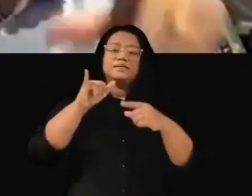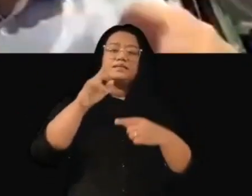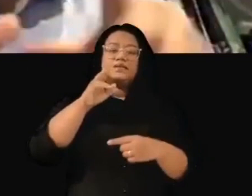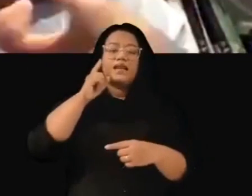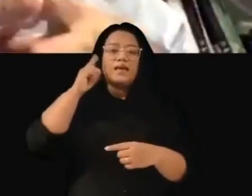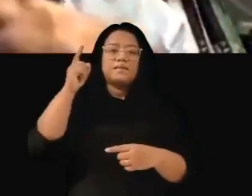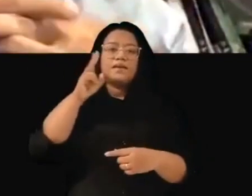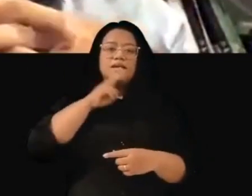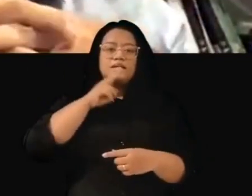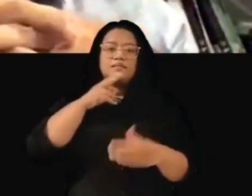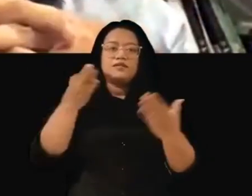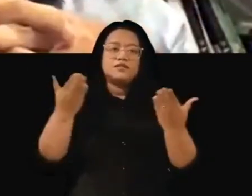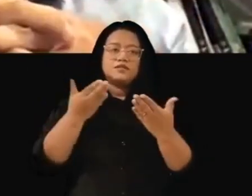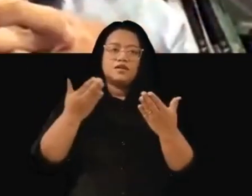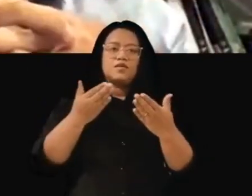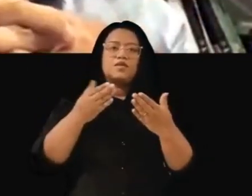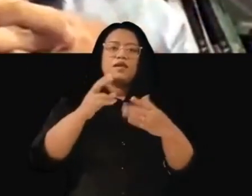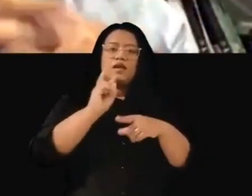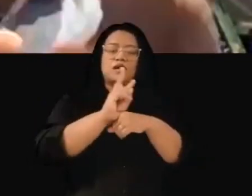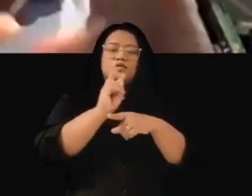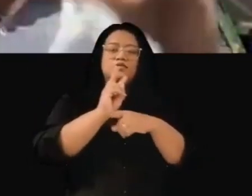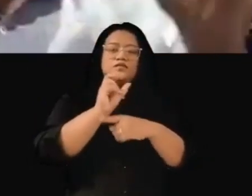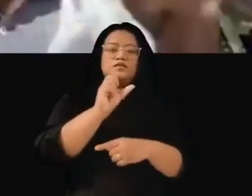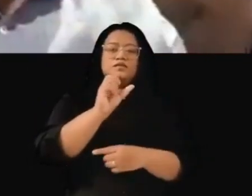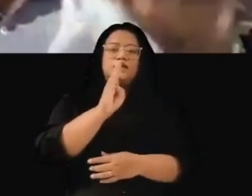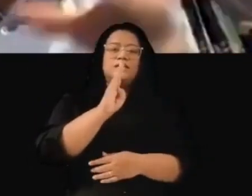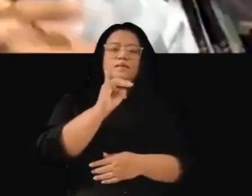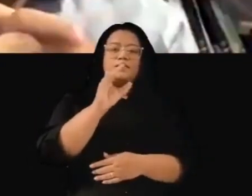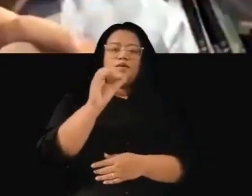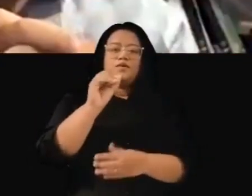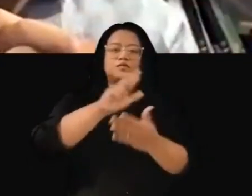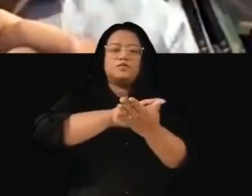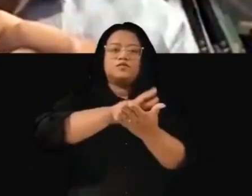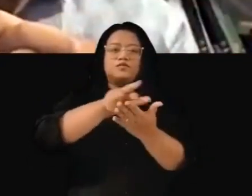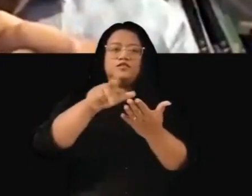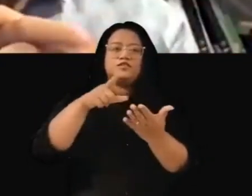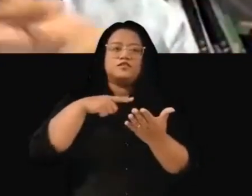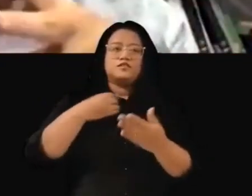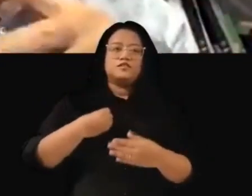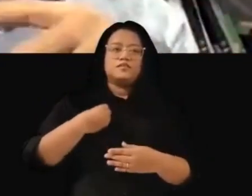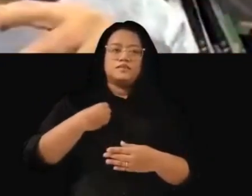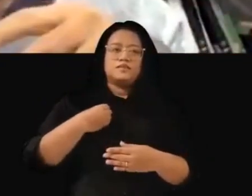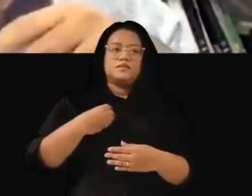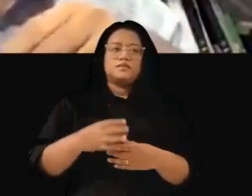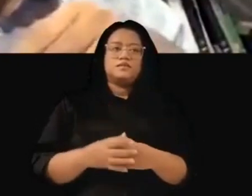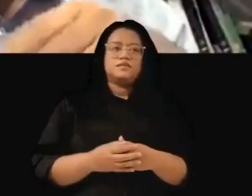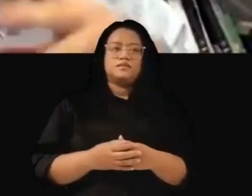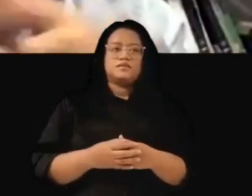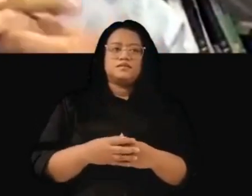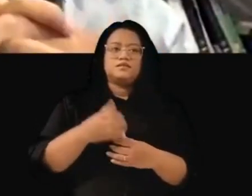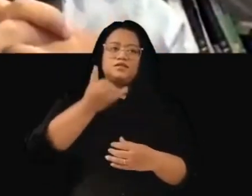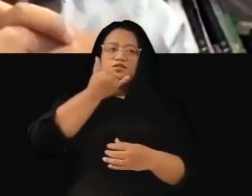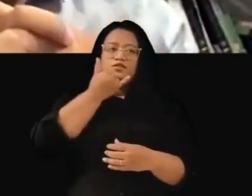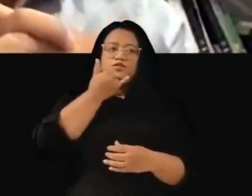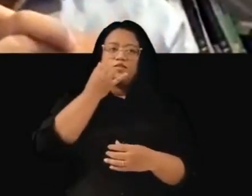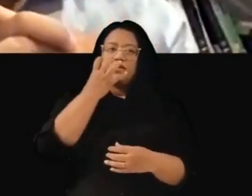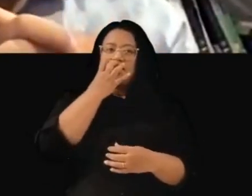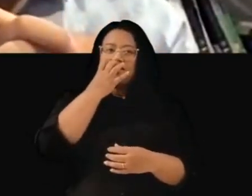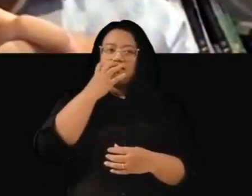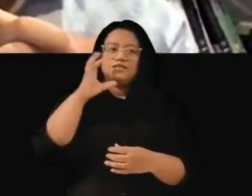a conservação da biodiversidade está presente. E quando nós olhamos para o mapa do mundo, desculpa, minha cachorra está latindo